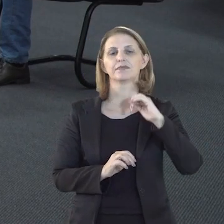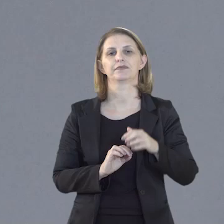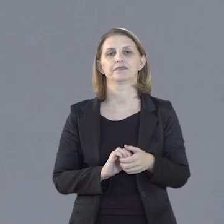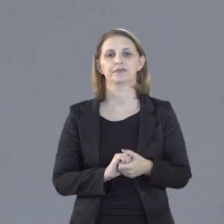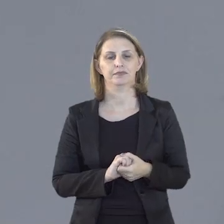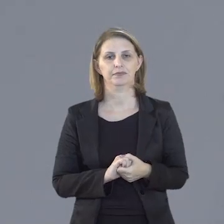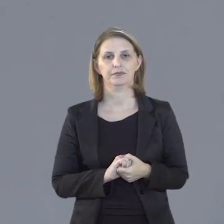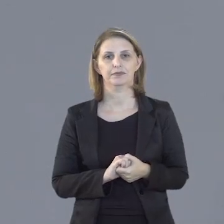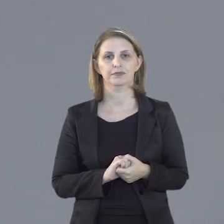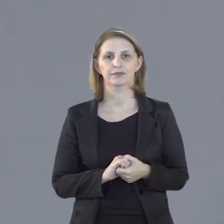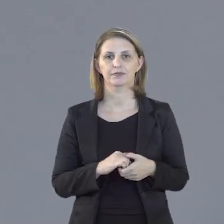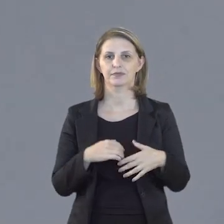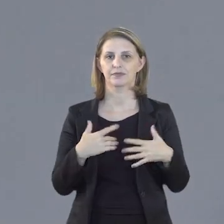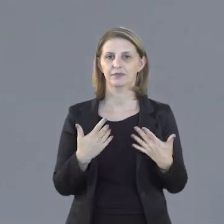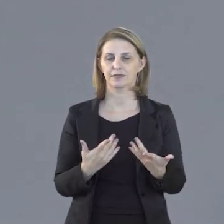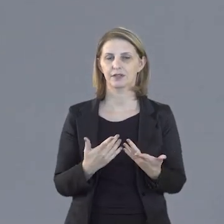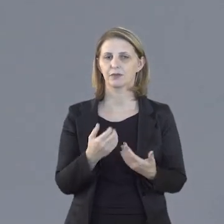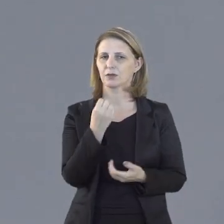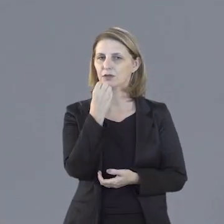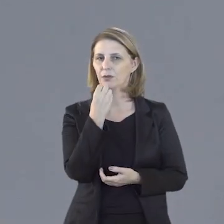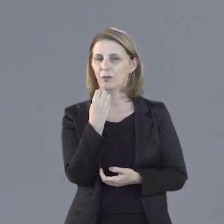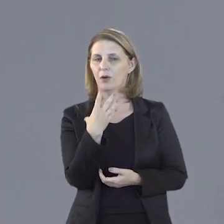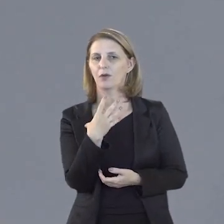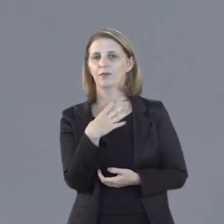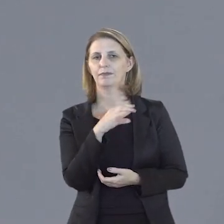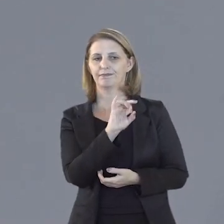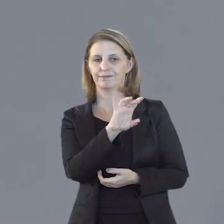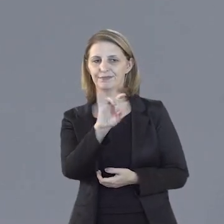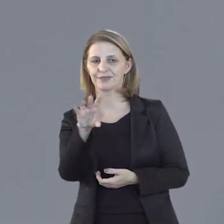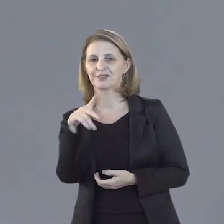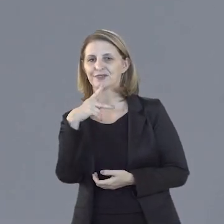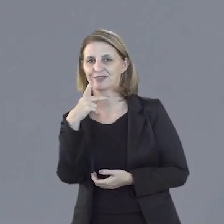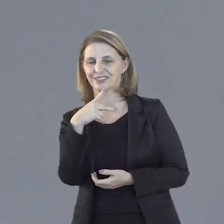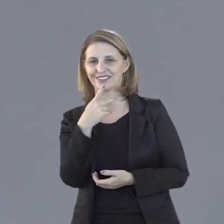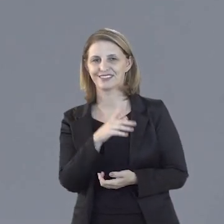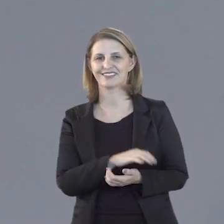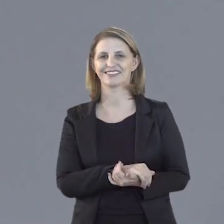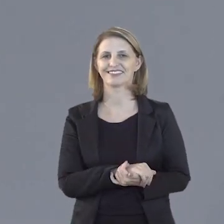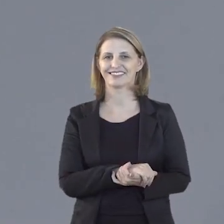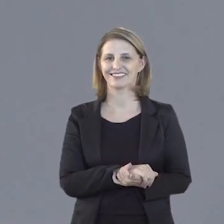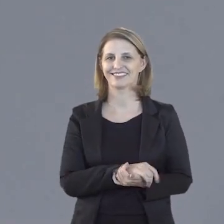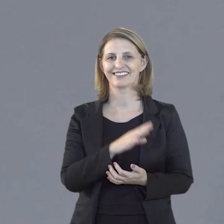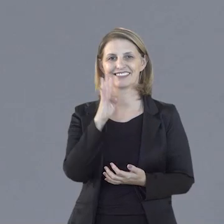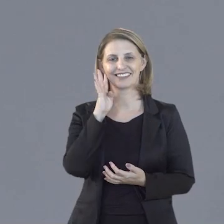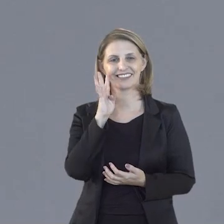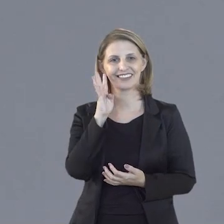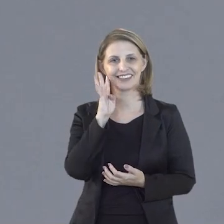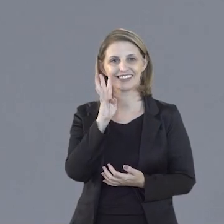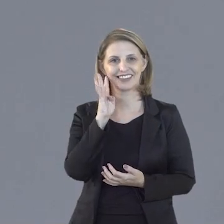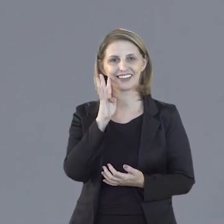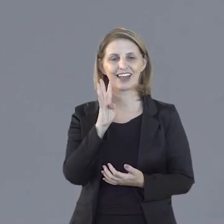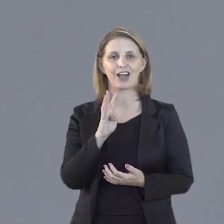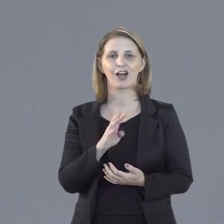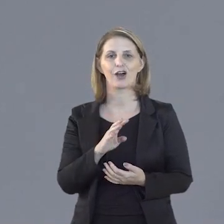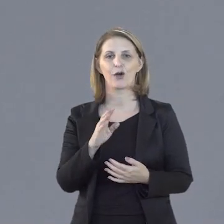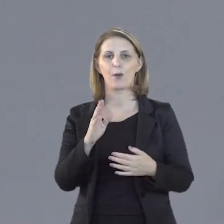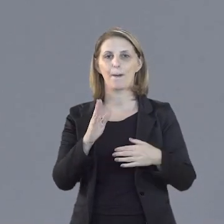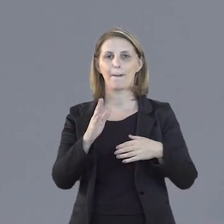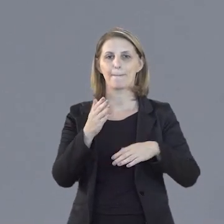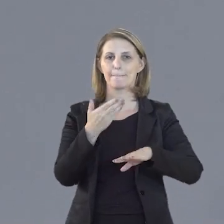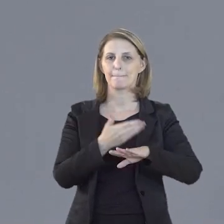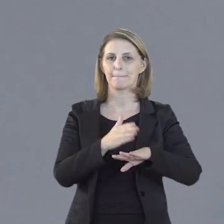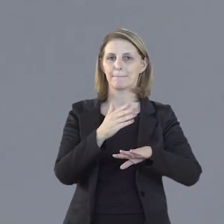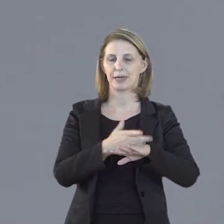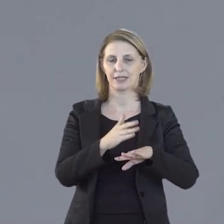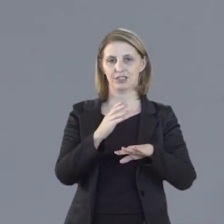isso? Muito bom a contribuição de vocês. Acho que dá para fazer um link muito legal com